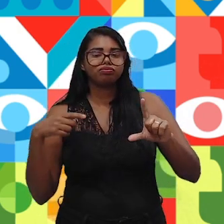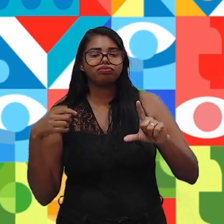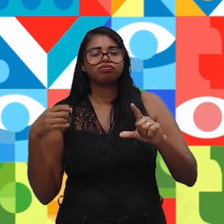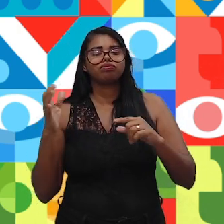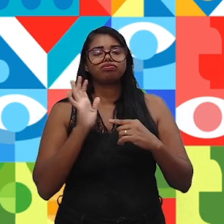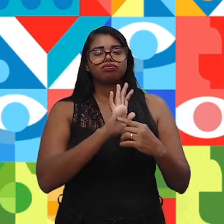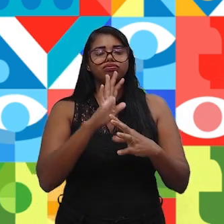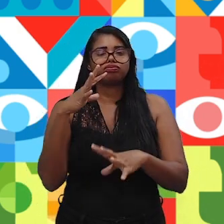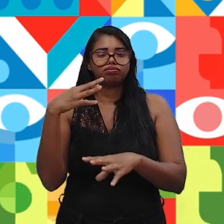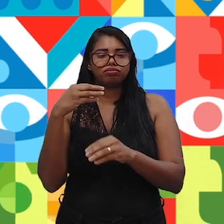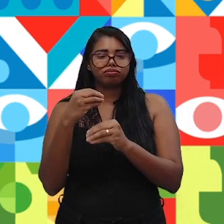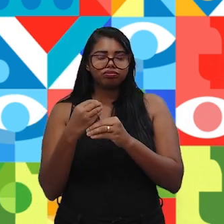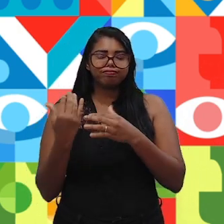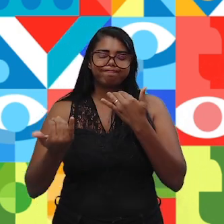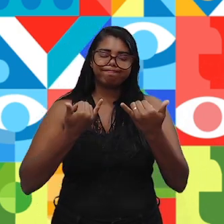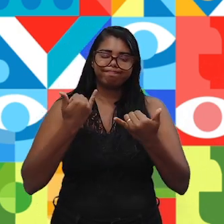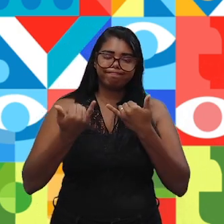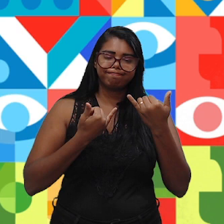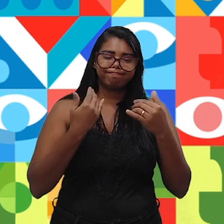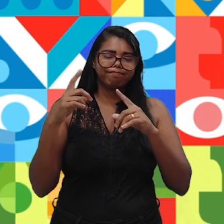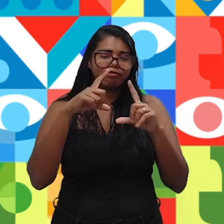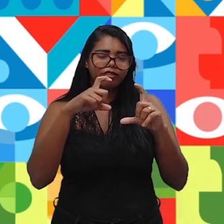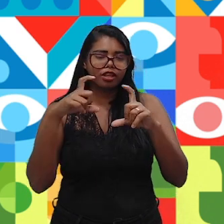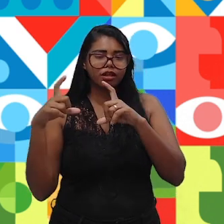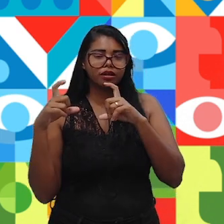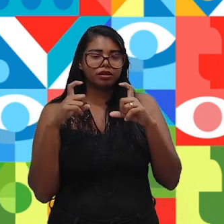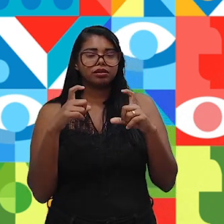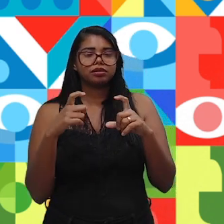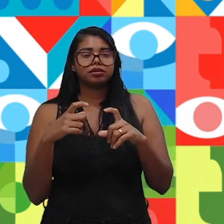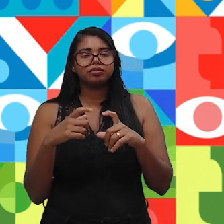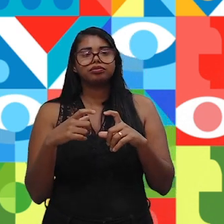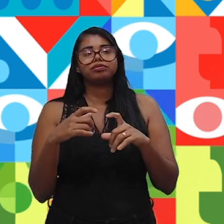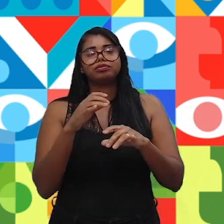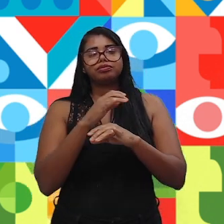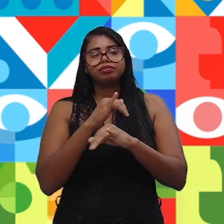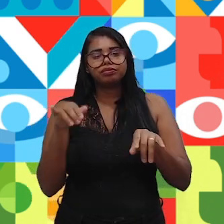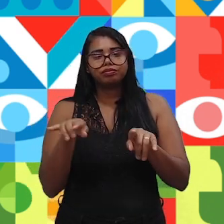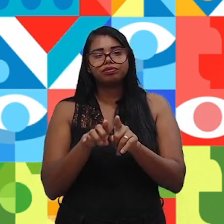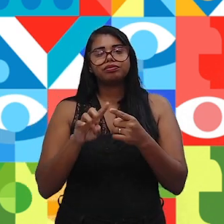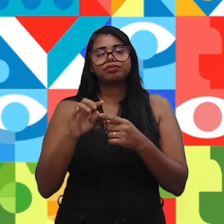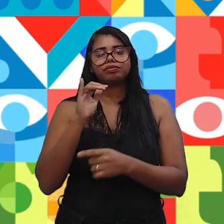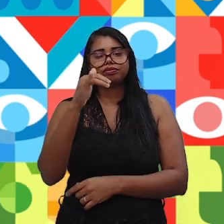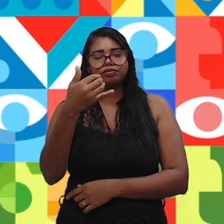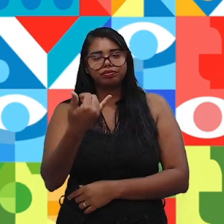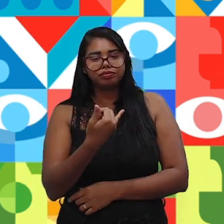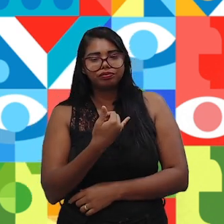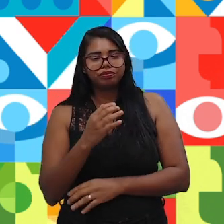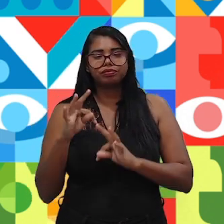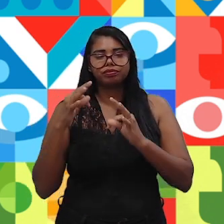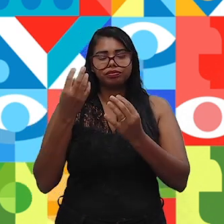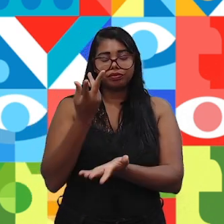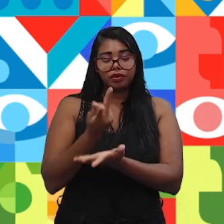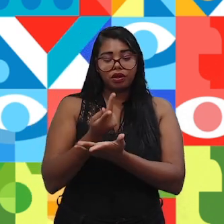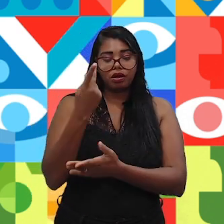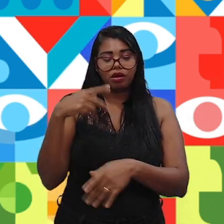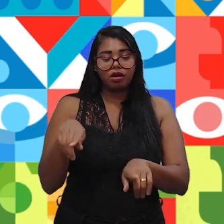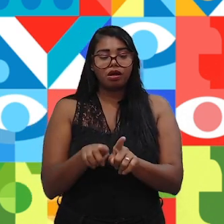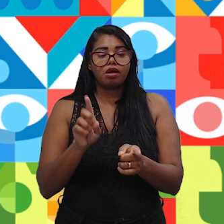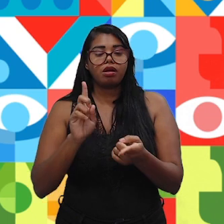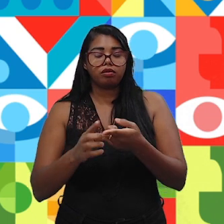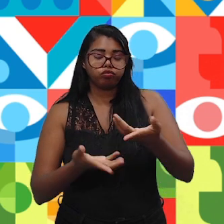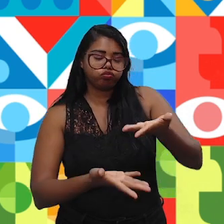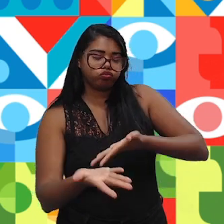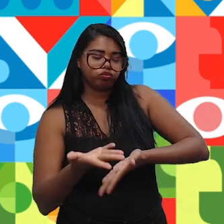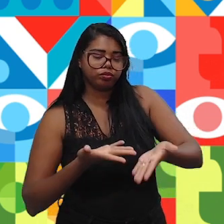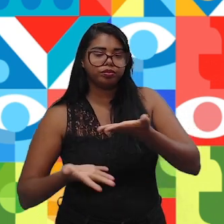lida na unidade informacional, fotografia, correspondência, tudo isso, eles precisam ser geridos e